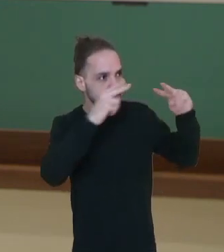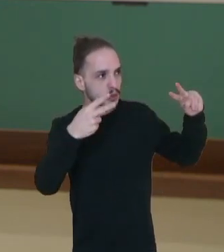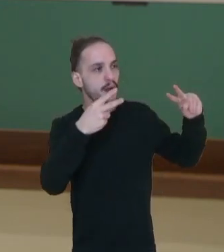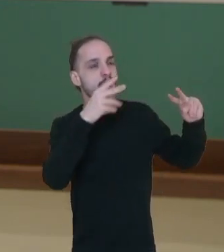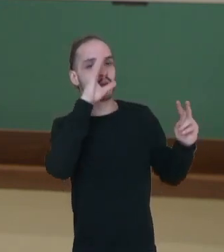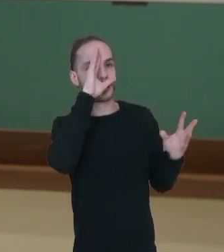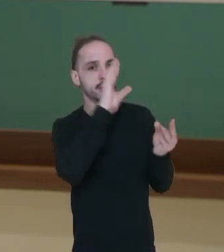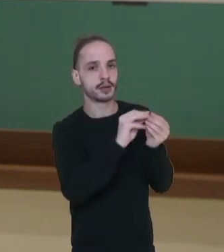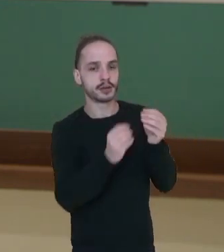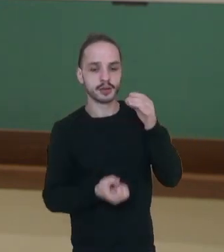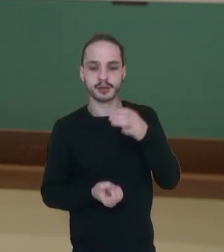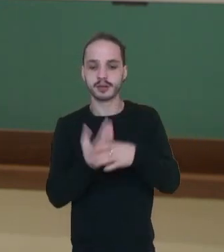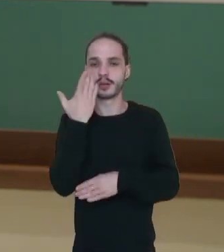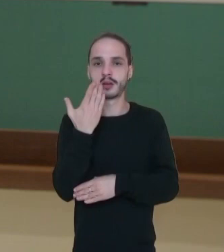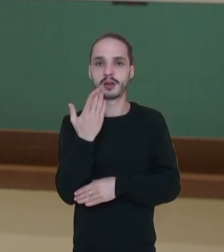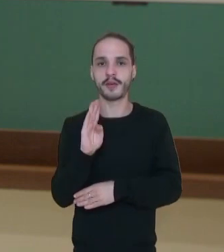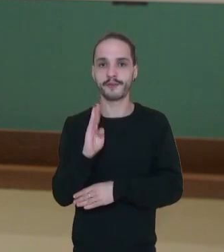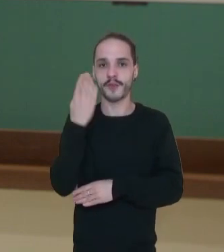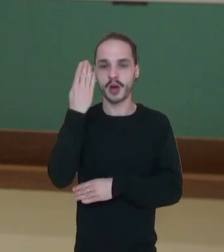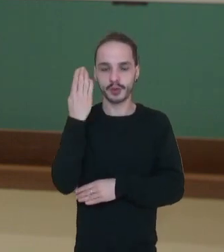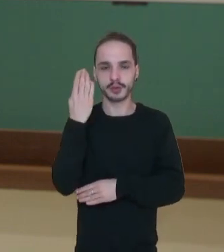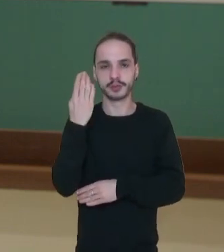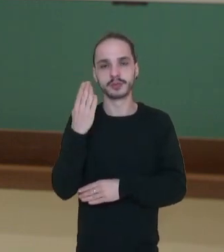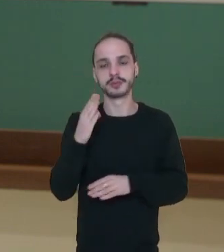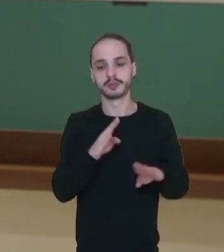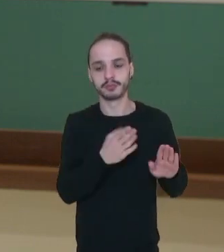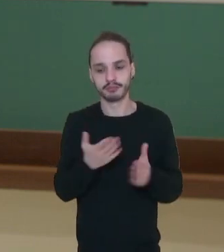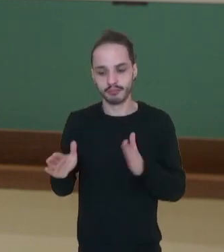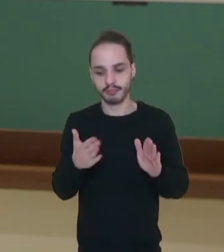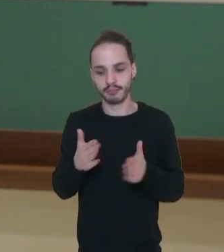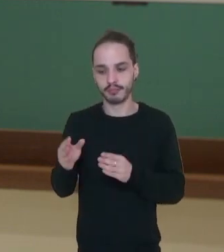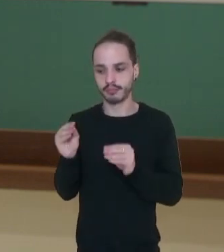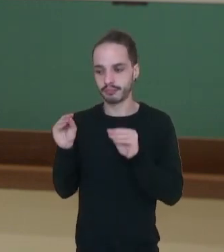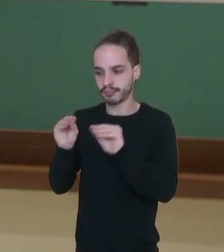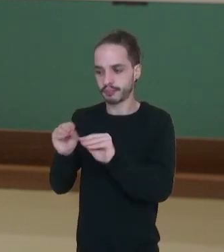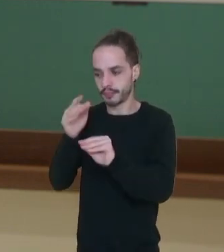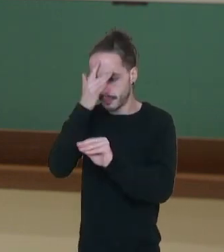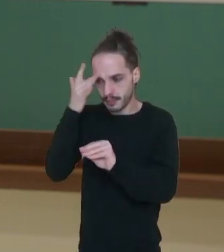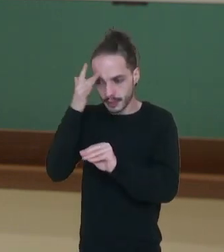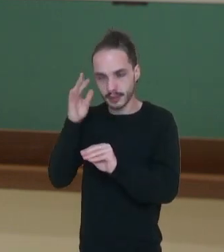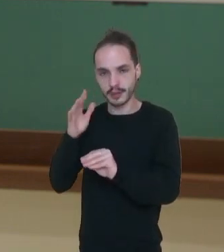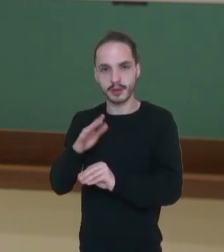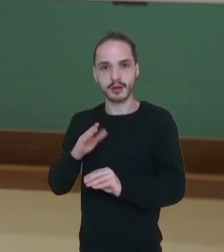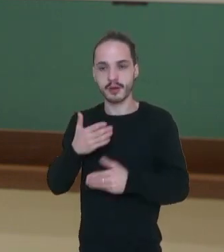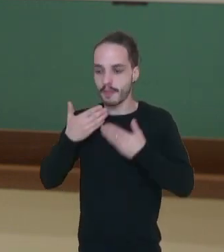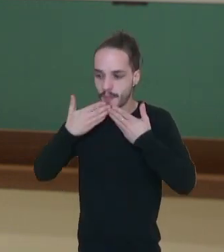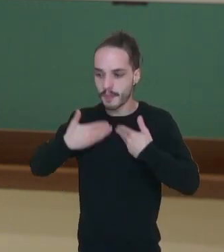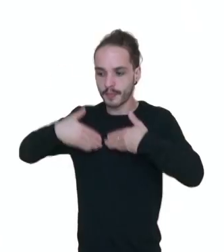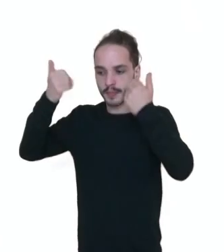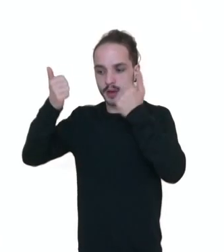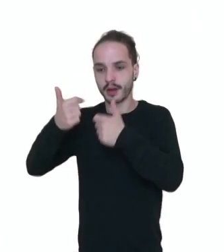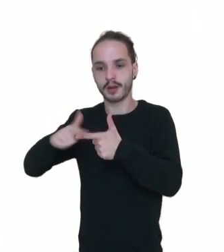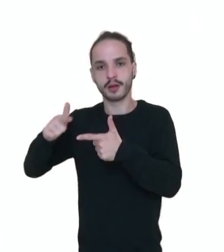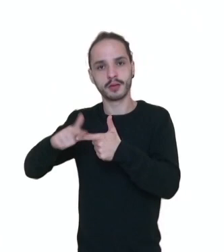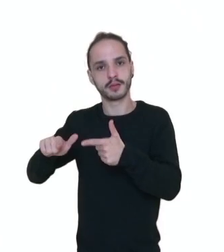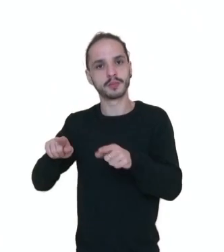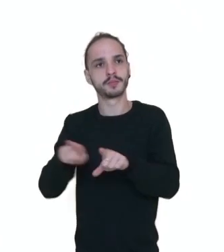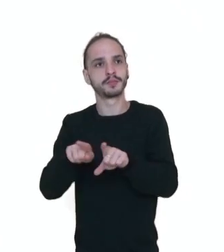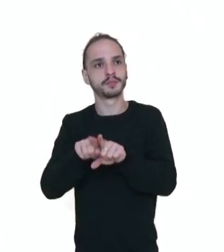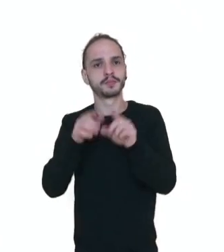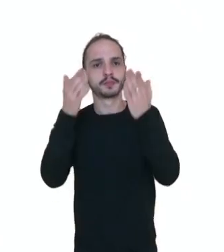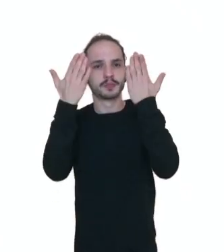proteína artificial e colocar no indivíduo para que ela resolva, né, aquele problema. Então, tem análise,